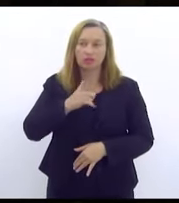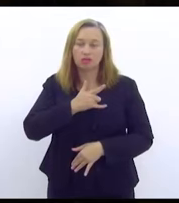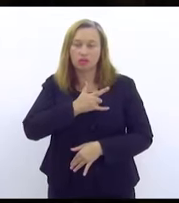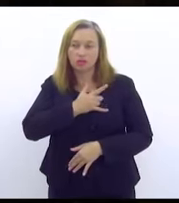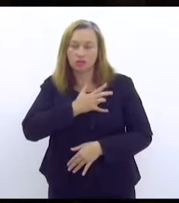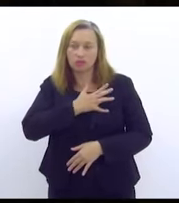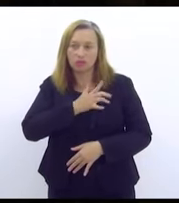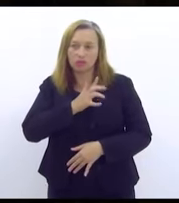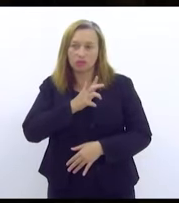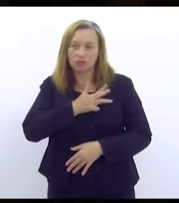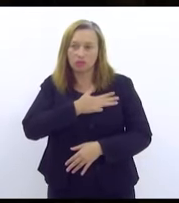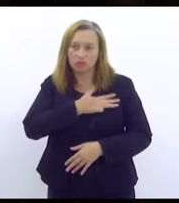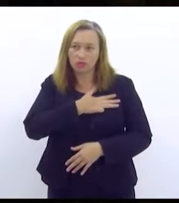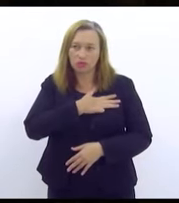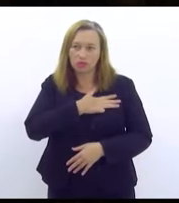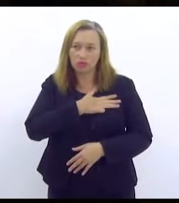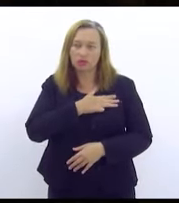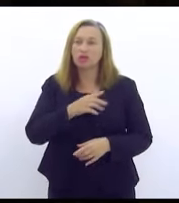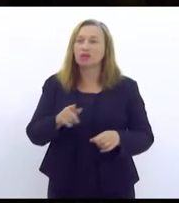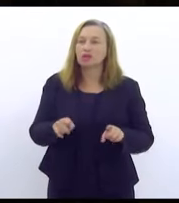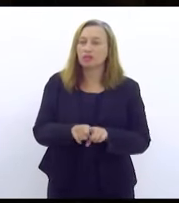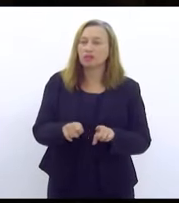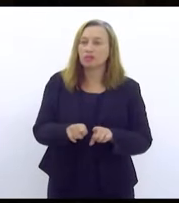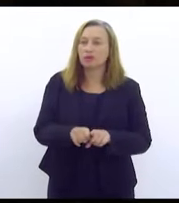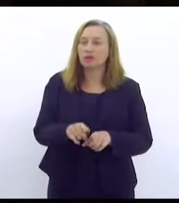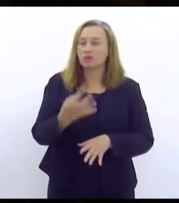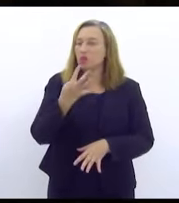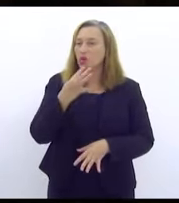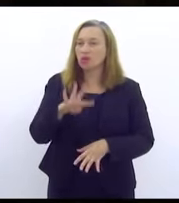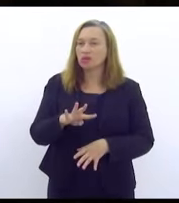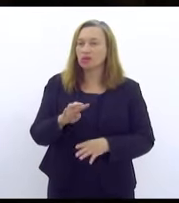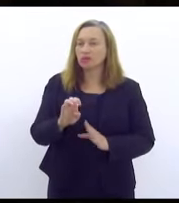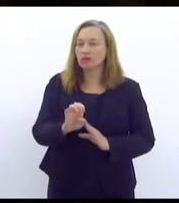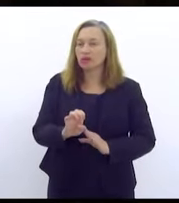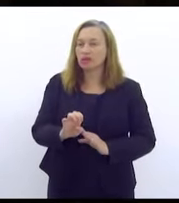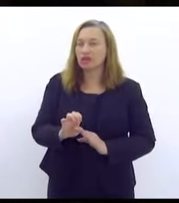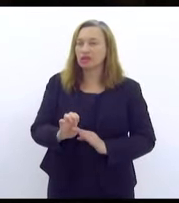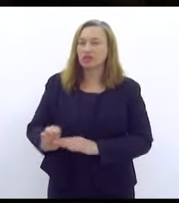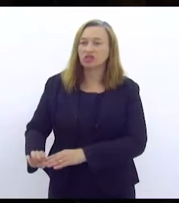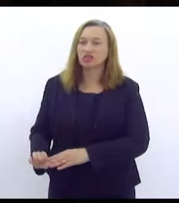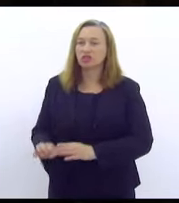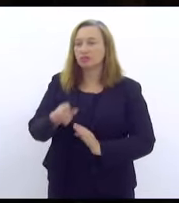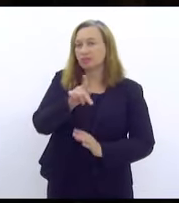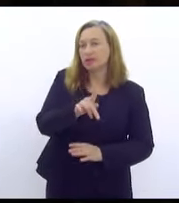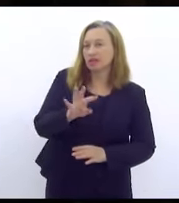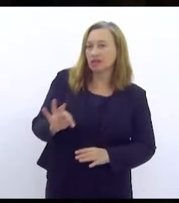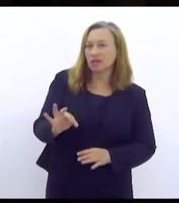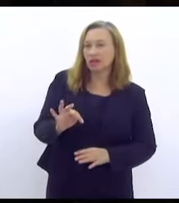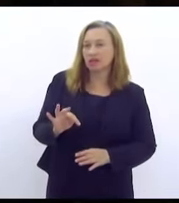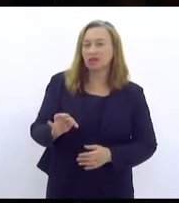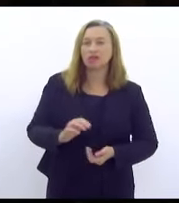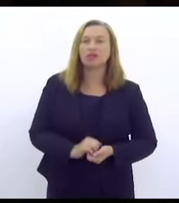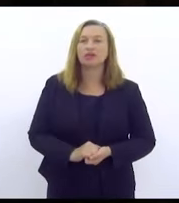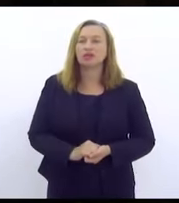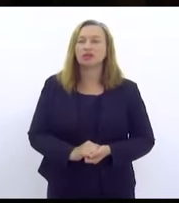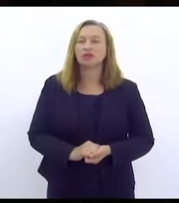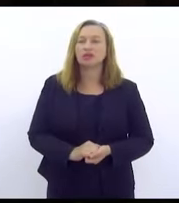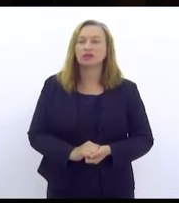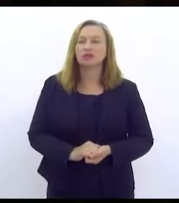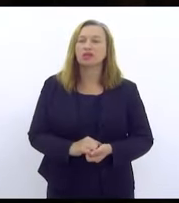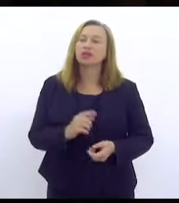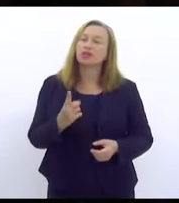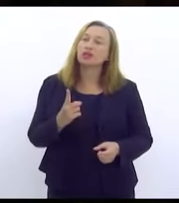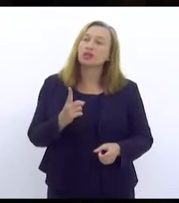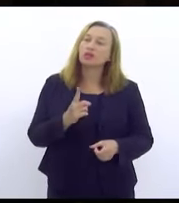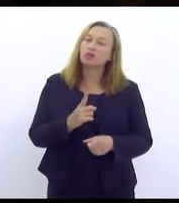não é reconhecido pela esquerda, a não ser essa esquerda vendida do PT. Então, ele também não encontra berço nessa esquerda. Ele encontra